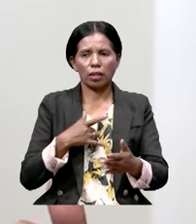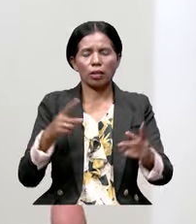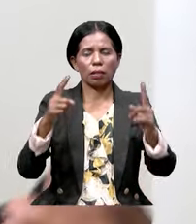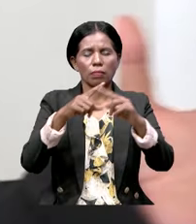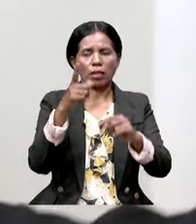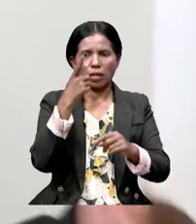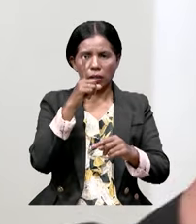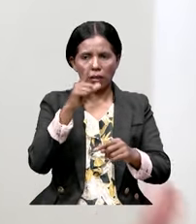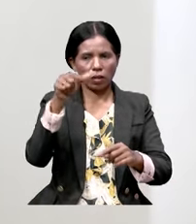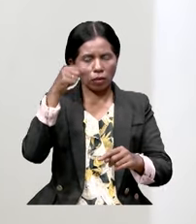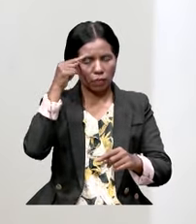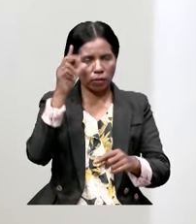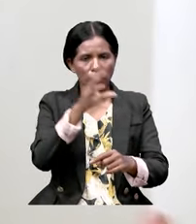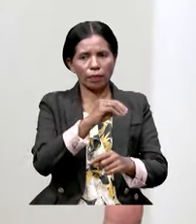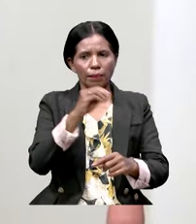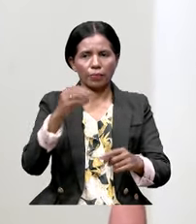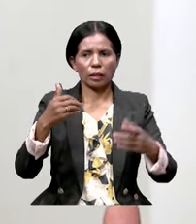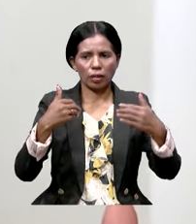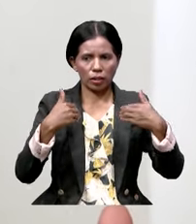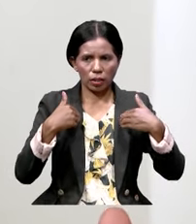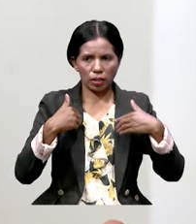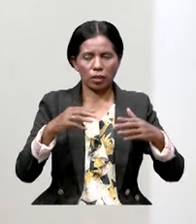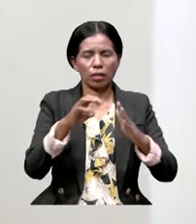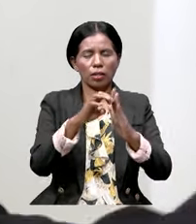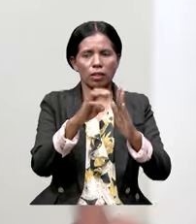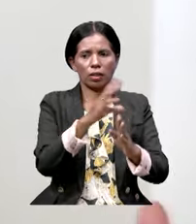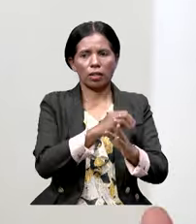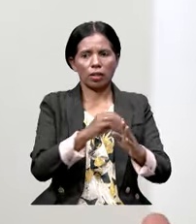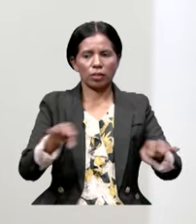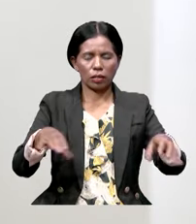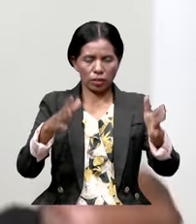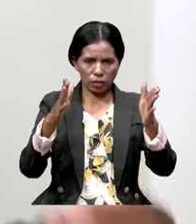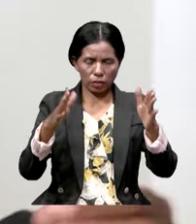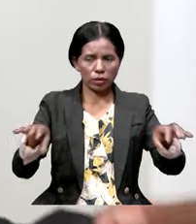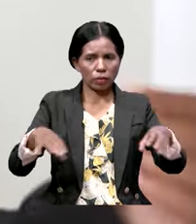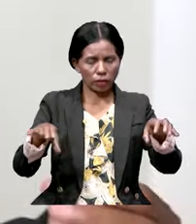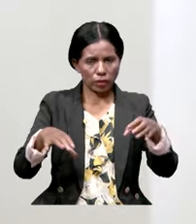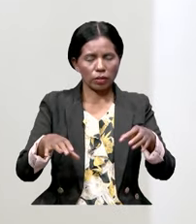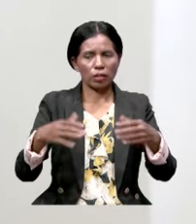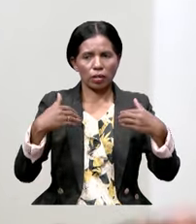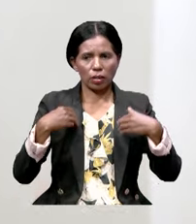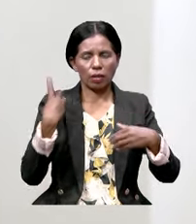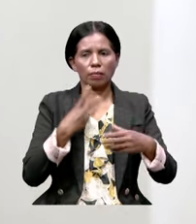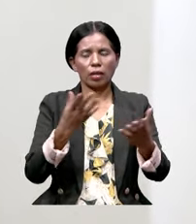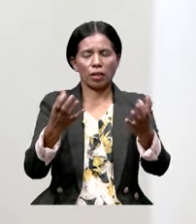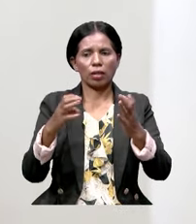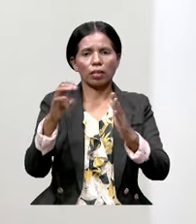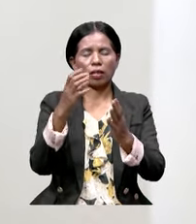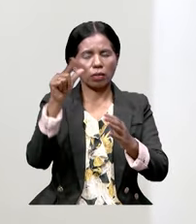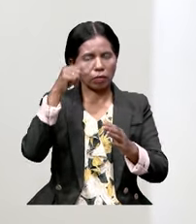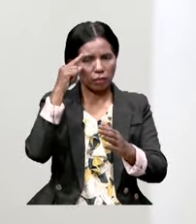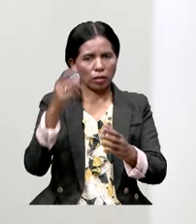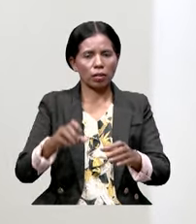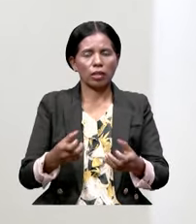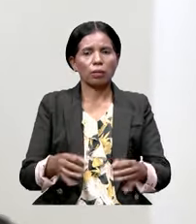lingua governo executivo iha hela trabalho nilarang i amira katak executivo dia papel importante tebe so